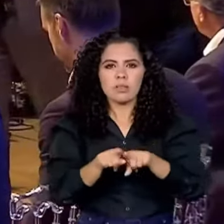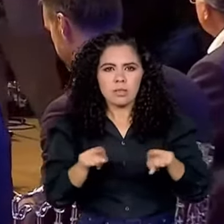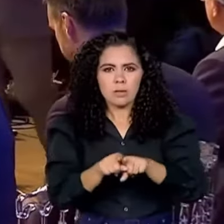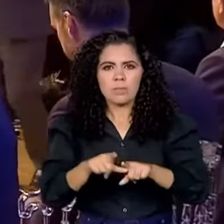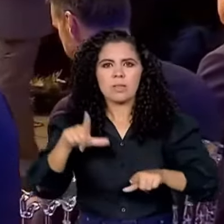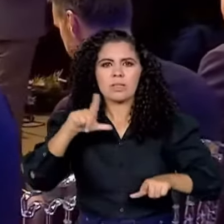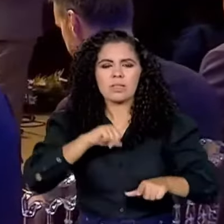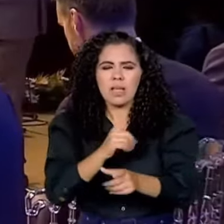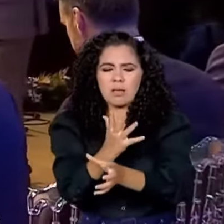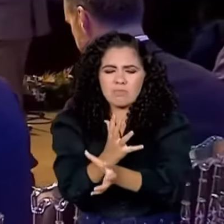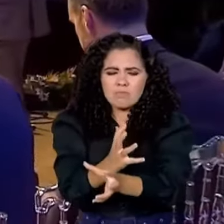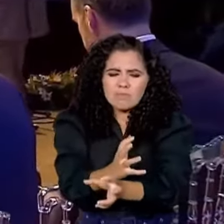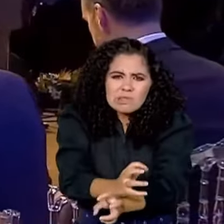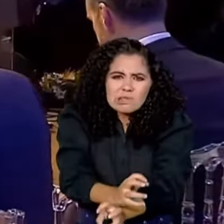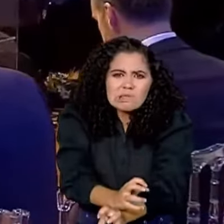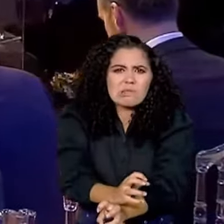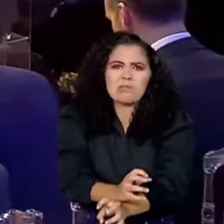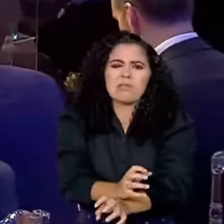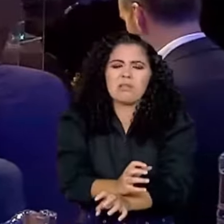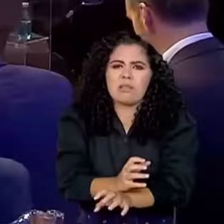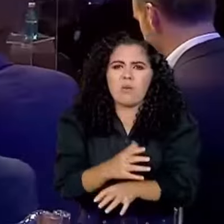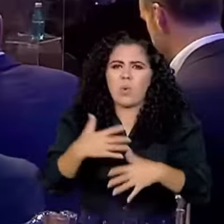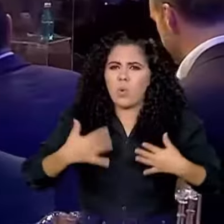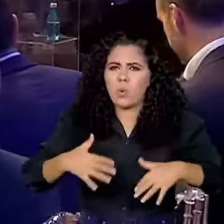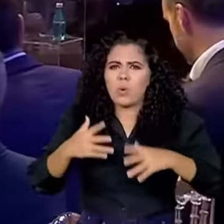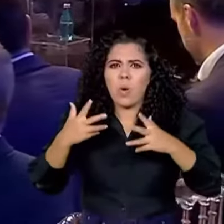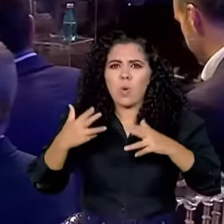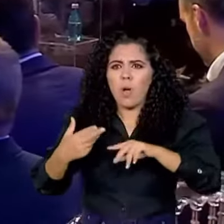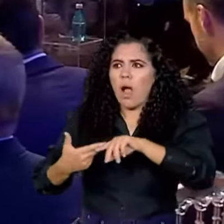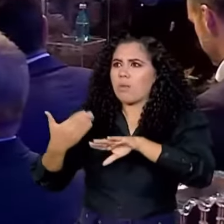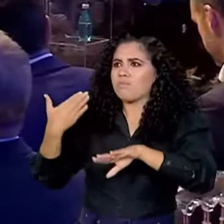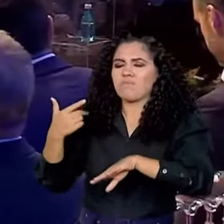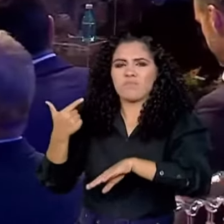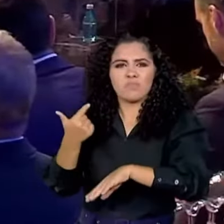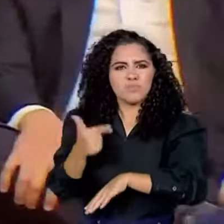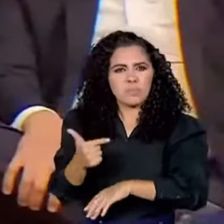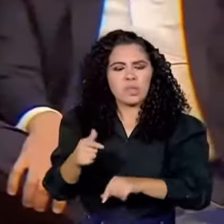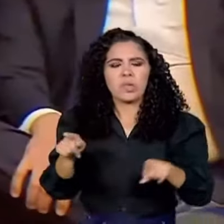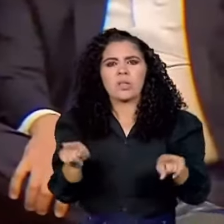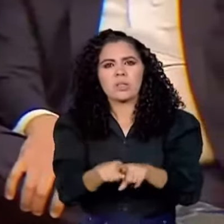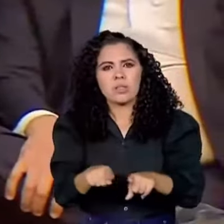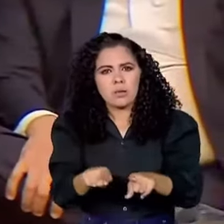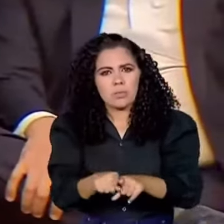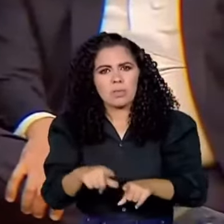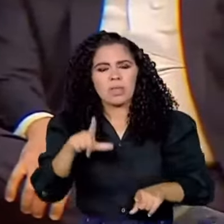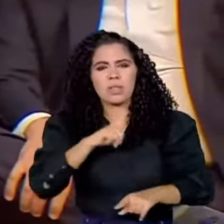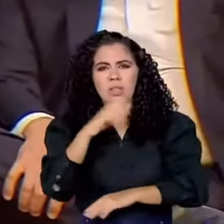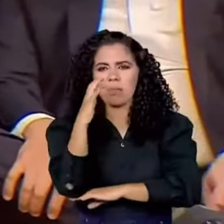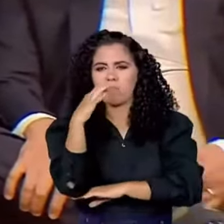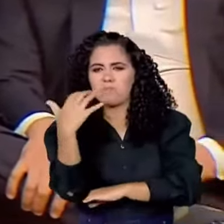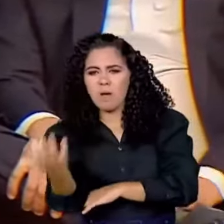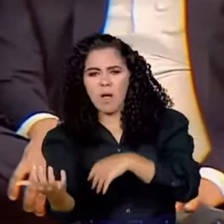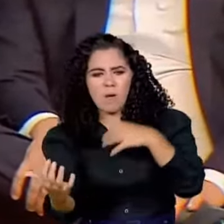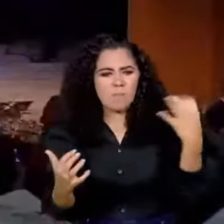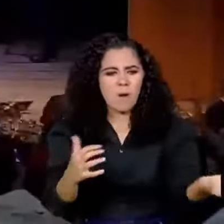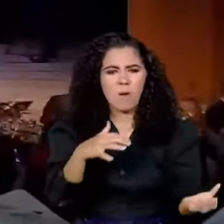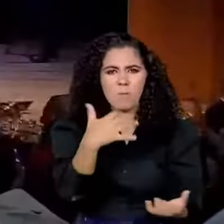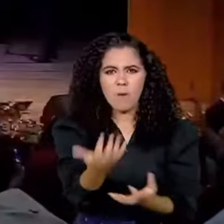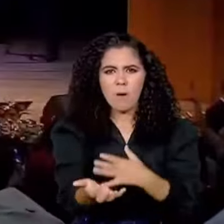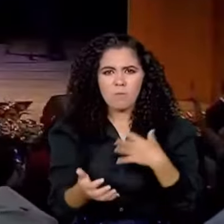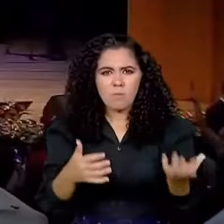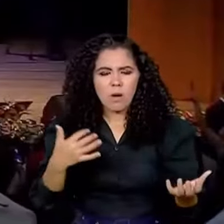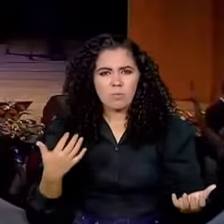seca onde antes não tinha tanta seca. Estamos vendo os excessos de desmatamento onde antes não